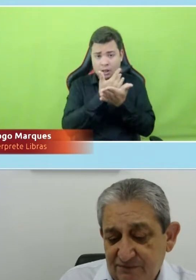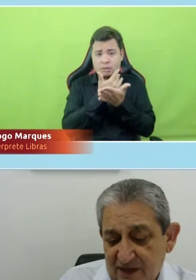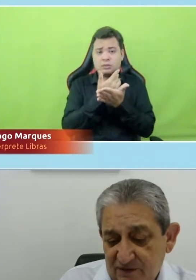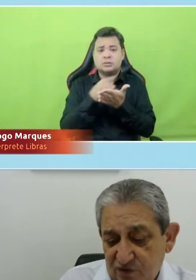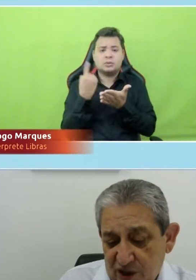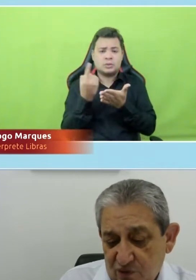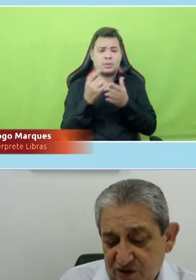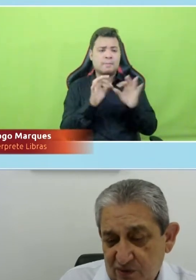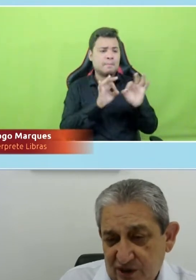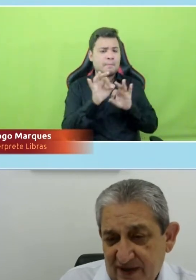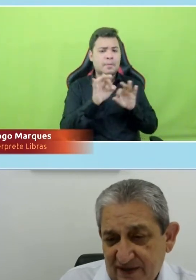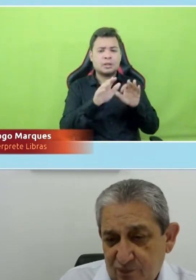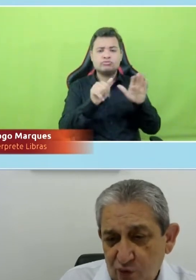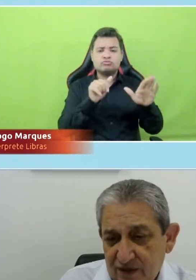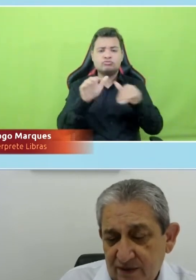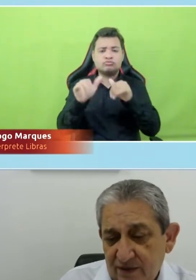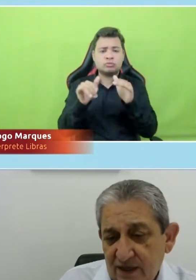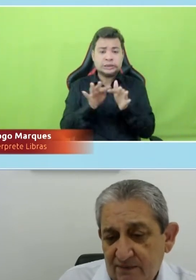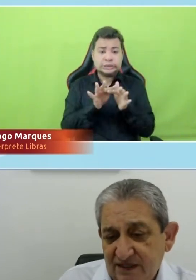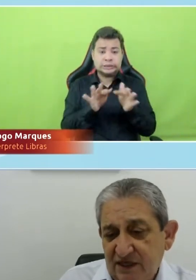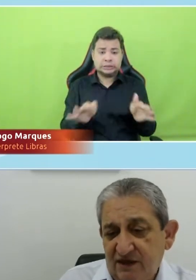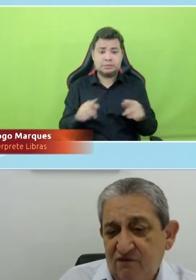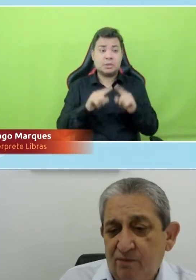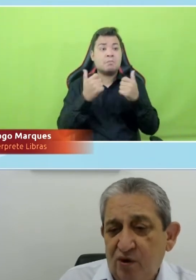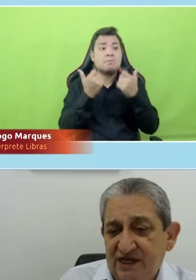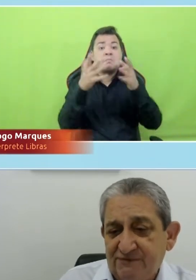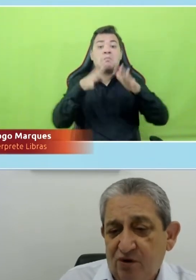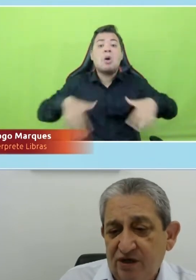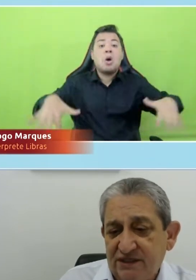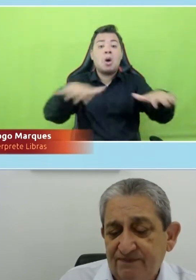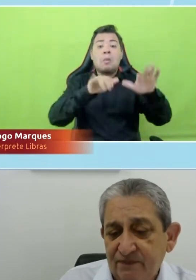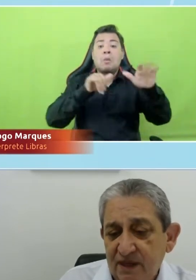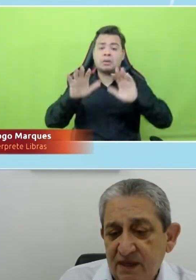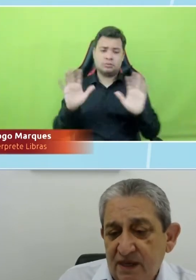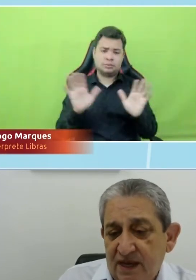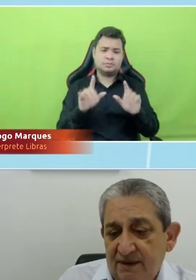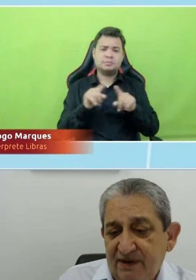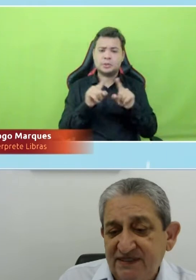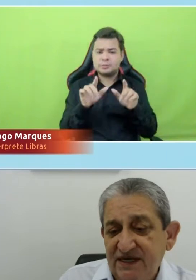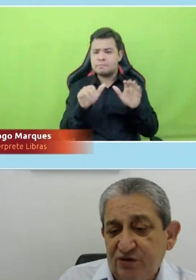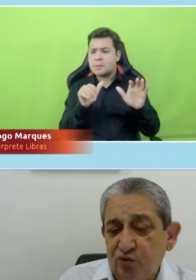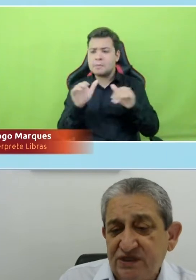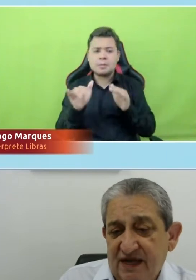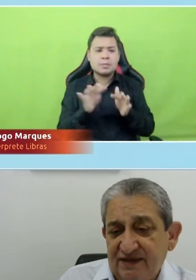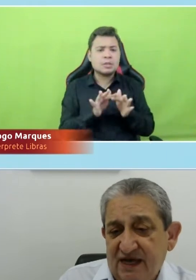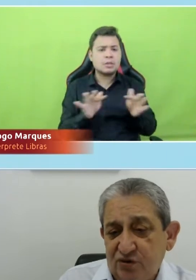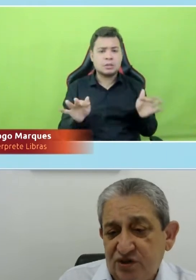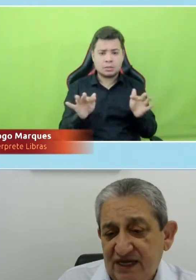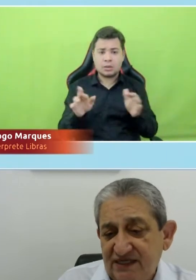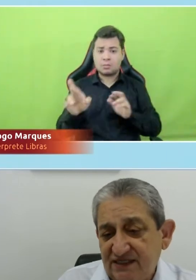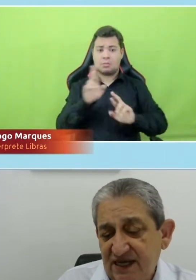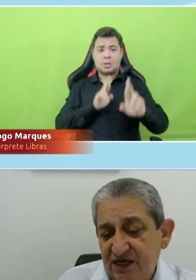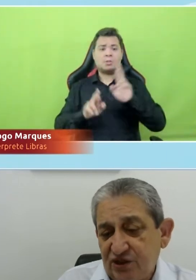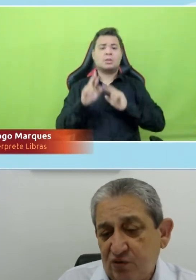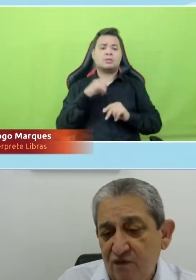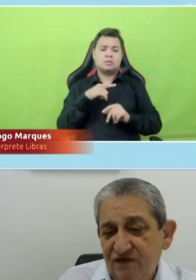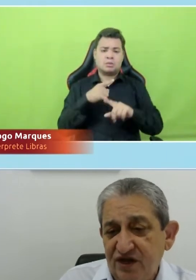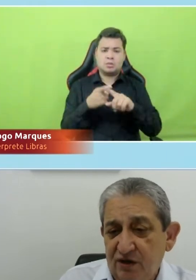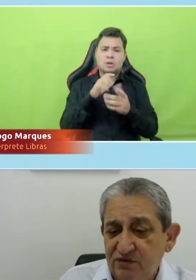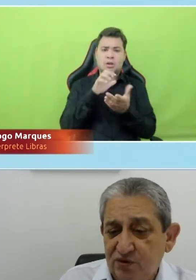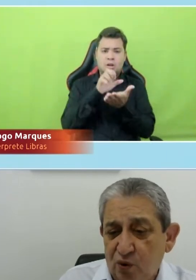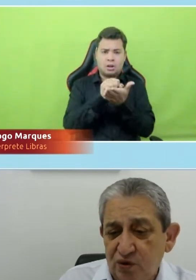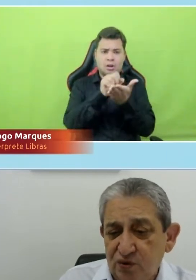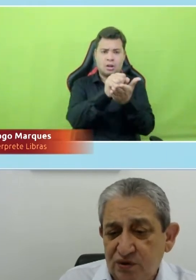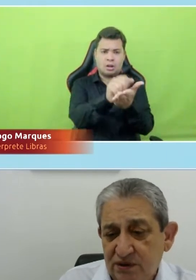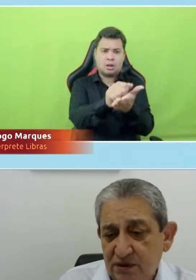simples, mas não chegou a ser uma chamada pública, mas que teve uma boa resposta, baseado nos cadastros já existentes,